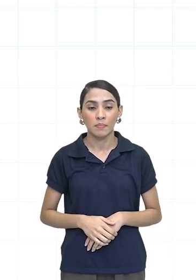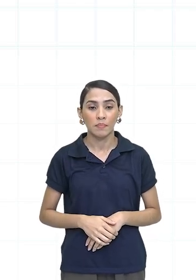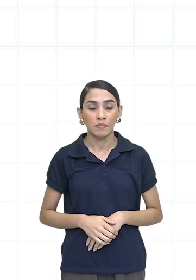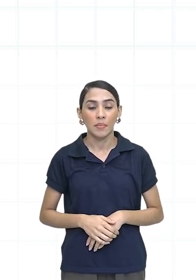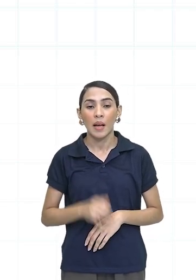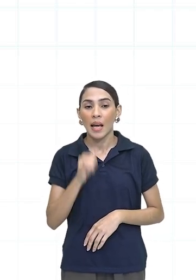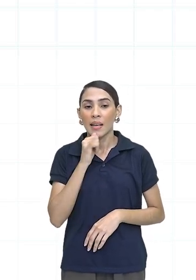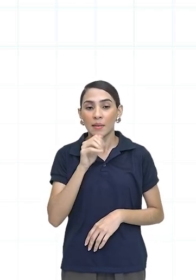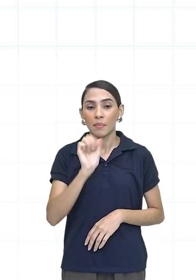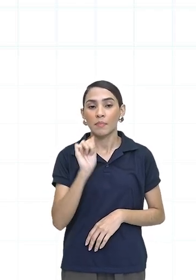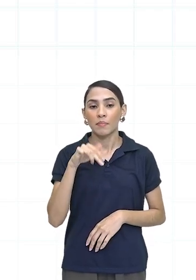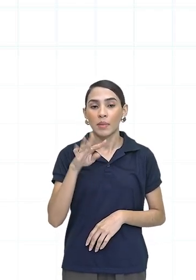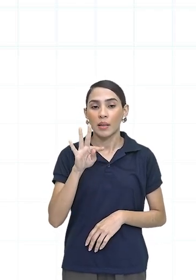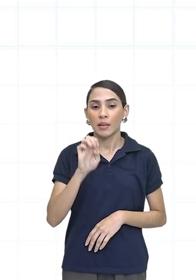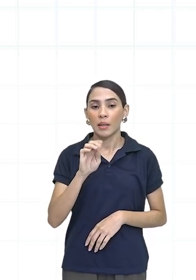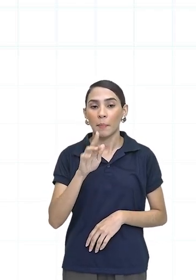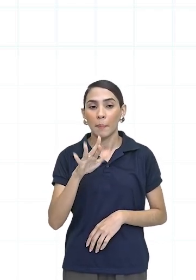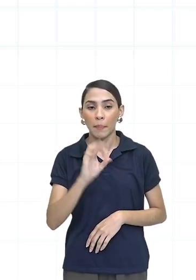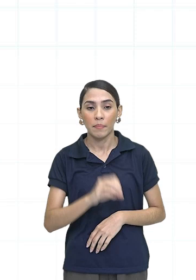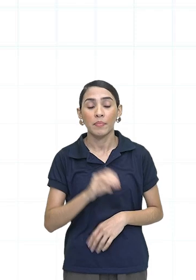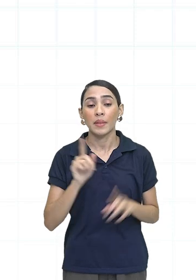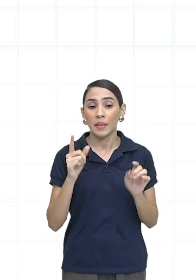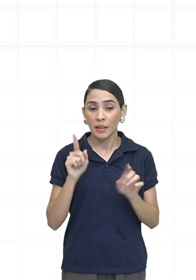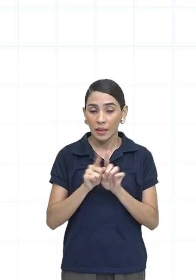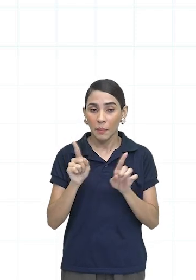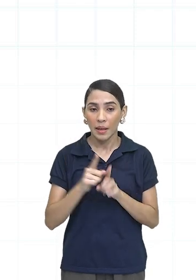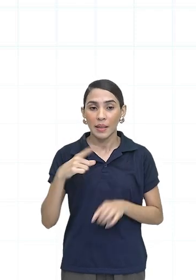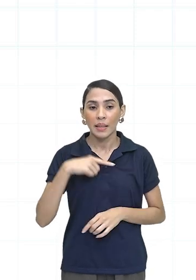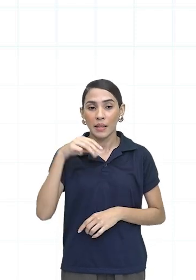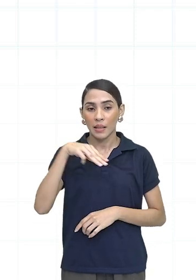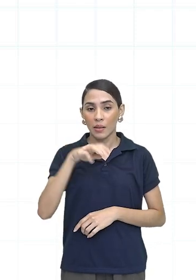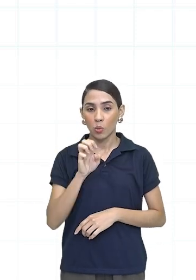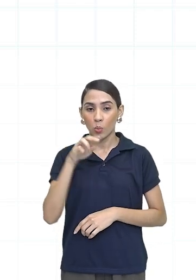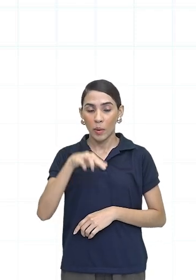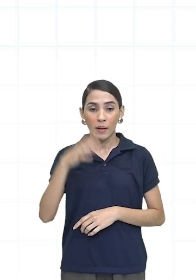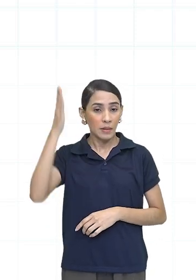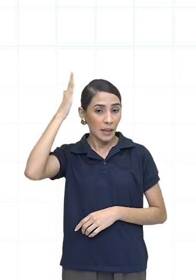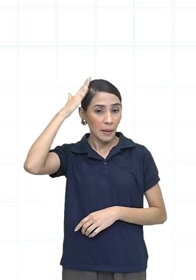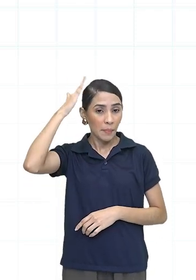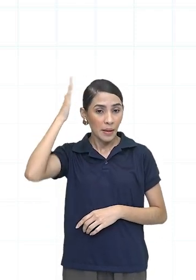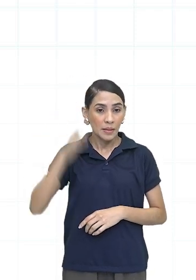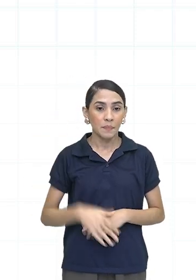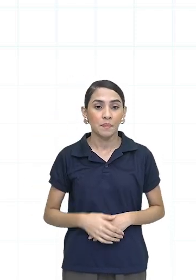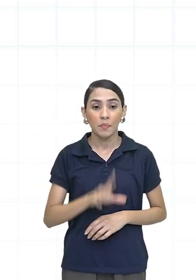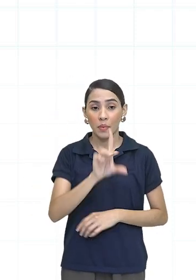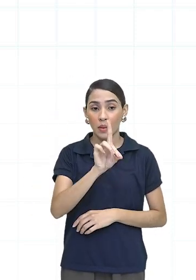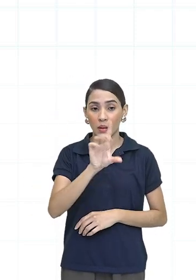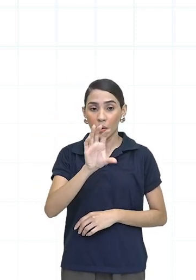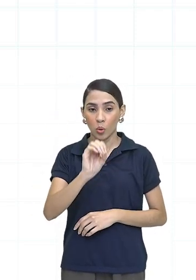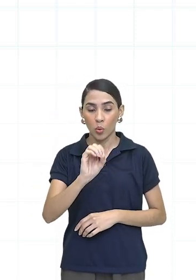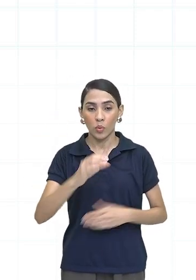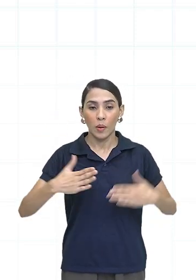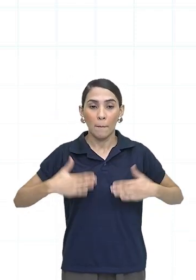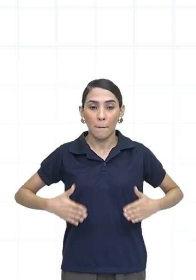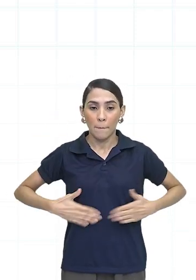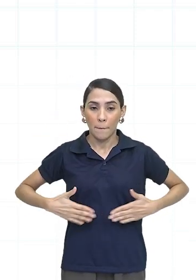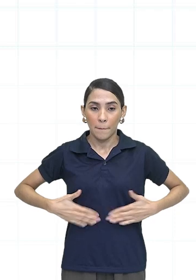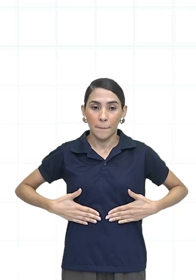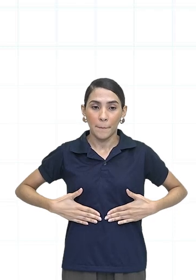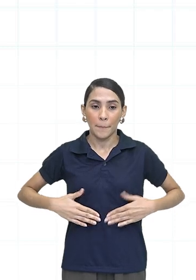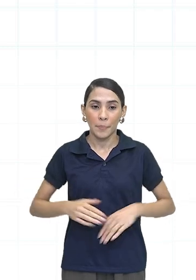no antebraço. Nós temos o men, que é na cabeça. Nós temos o do, no